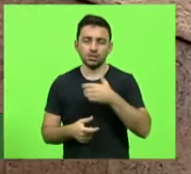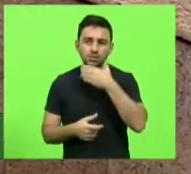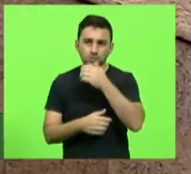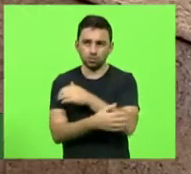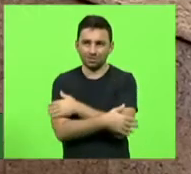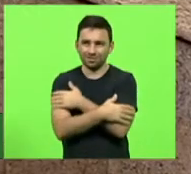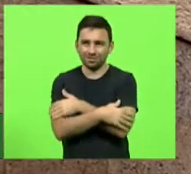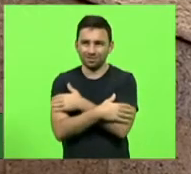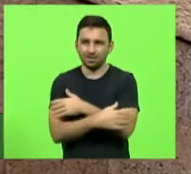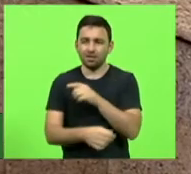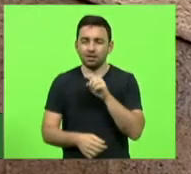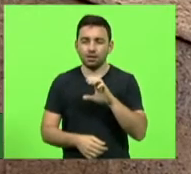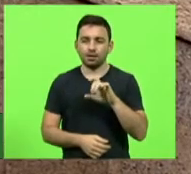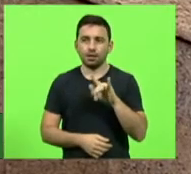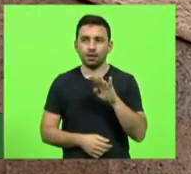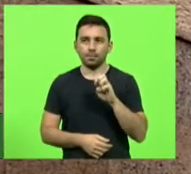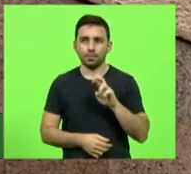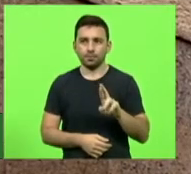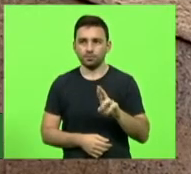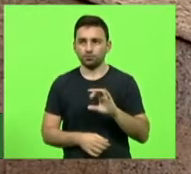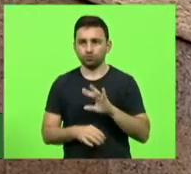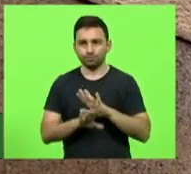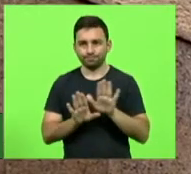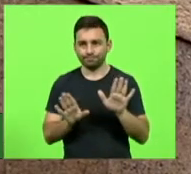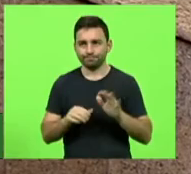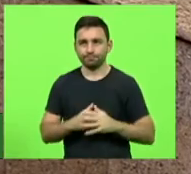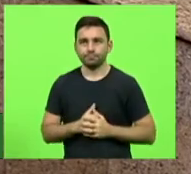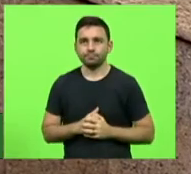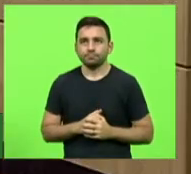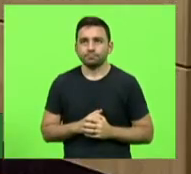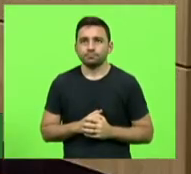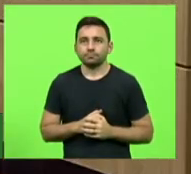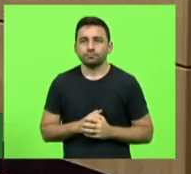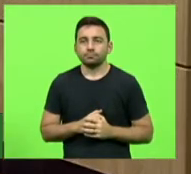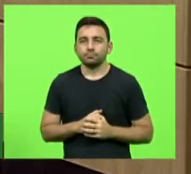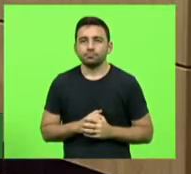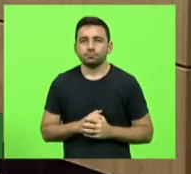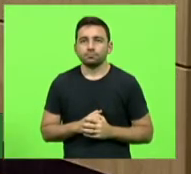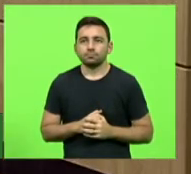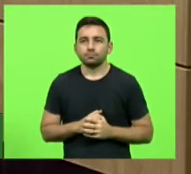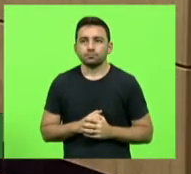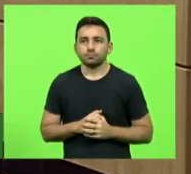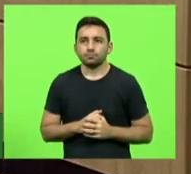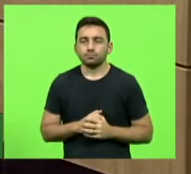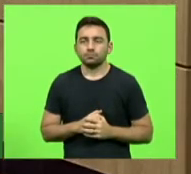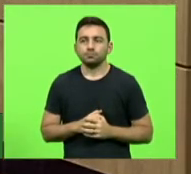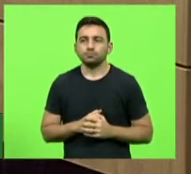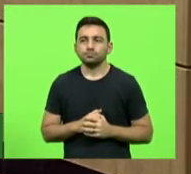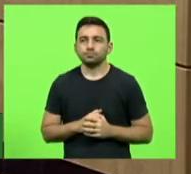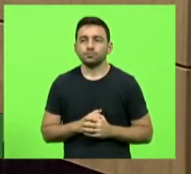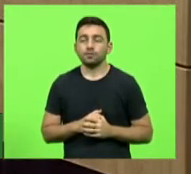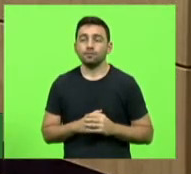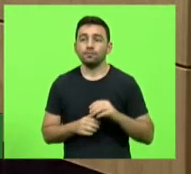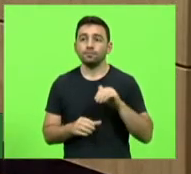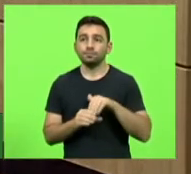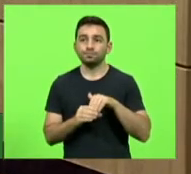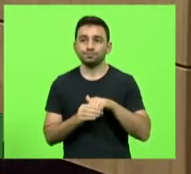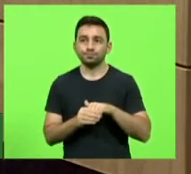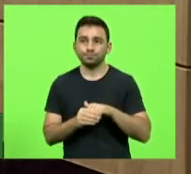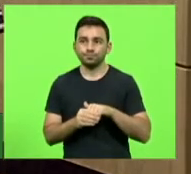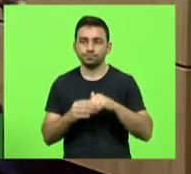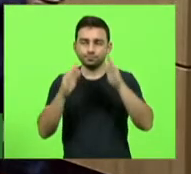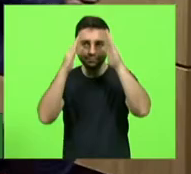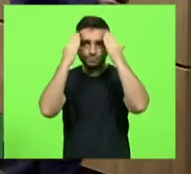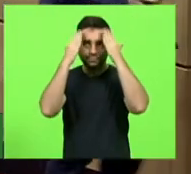Souza. Será isso, senhor presidente? Seja bem-vindo a esse parlamento. Para encaminhamento de voto, com a palavra o deputado José Milton